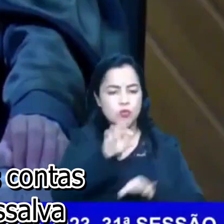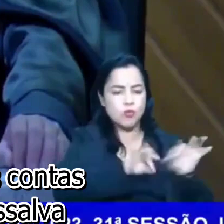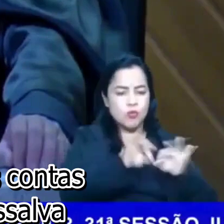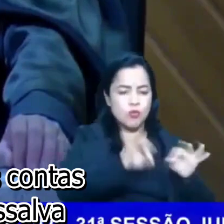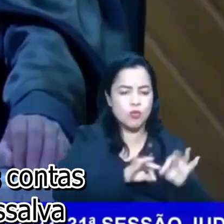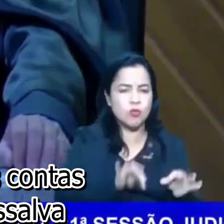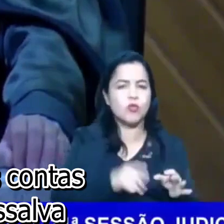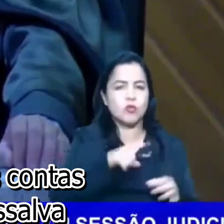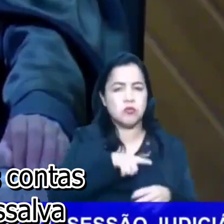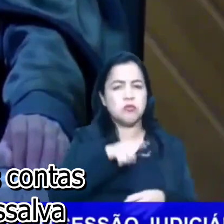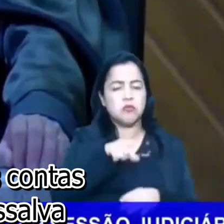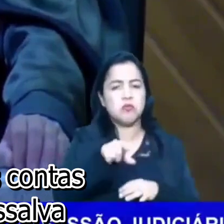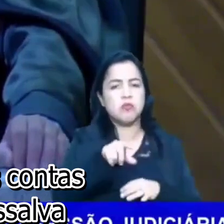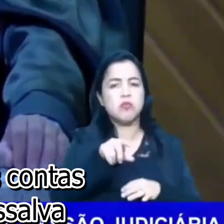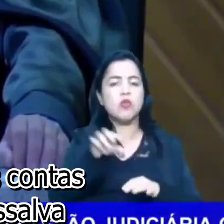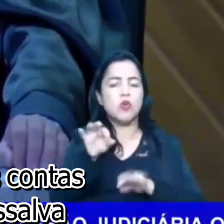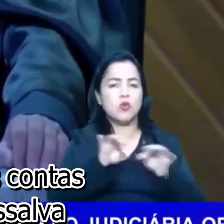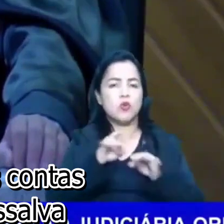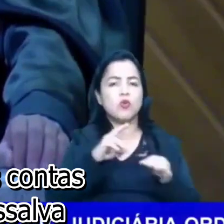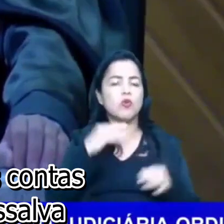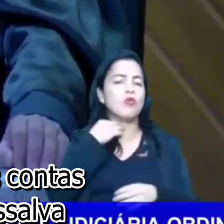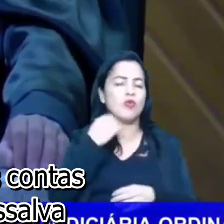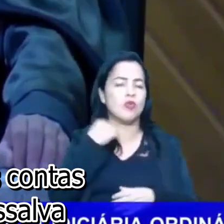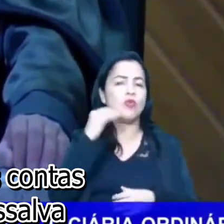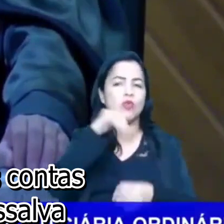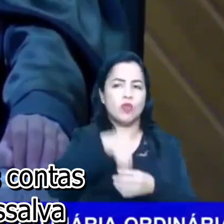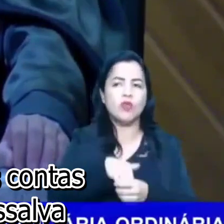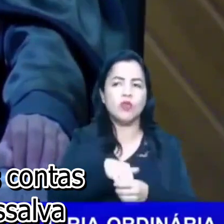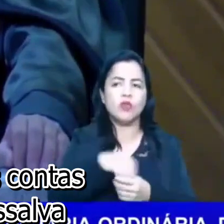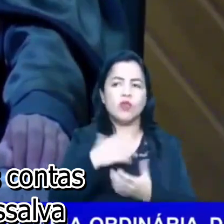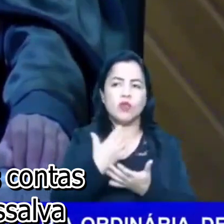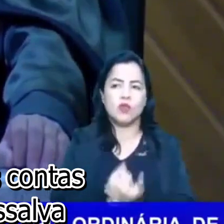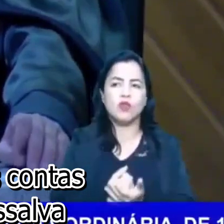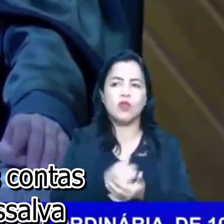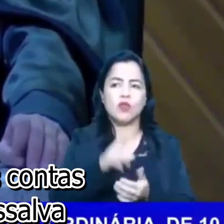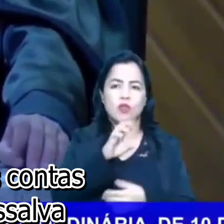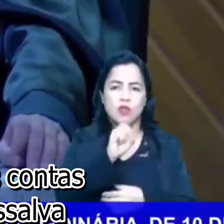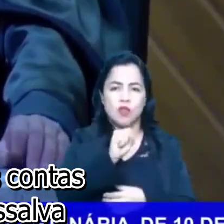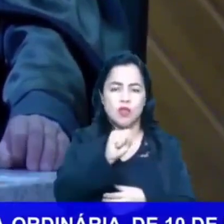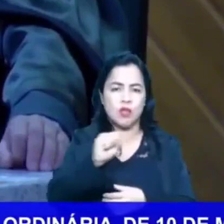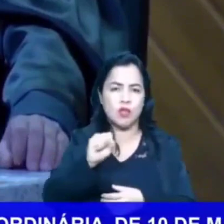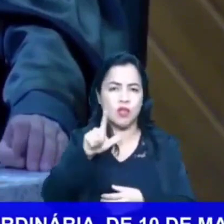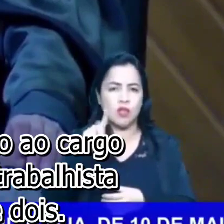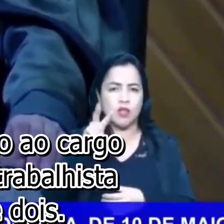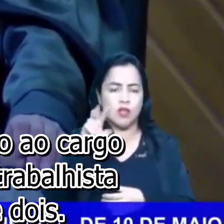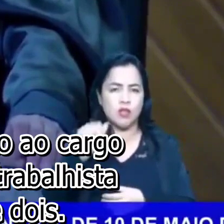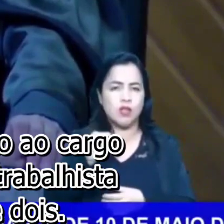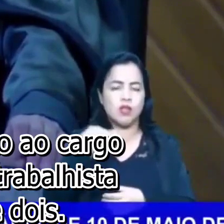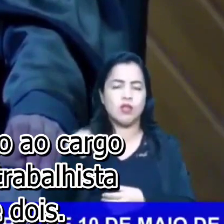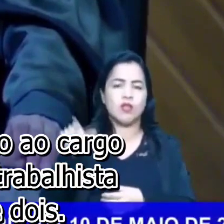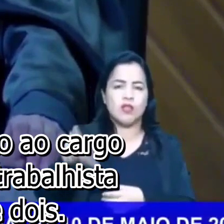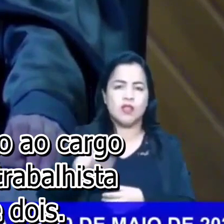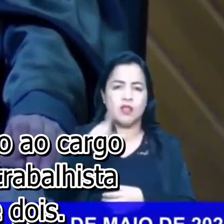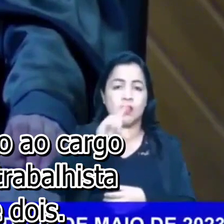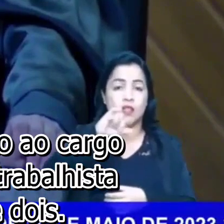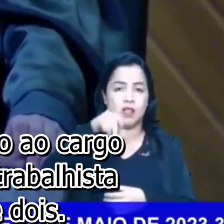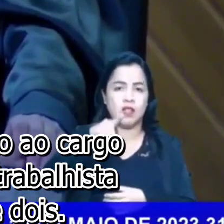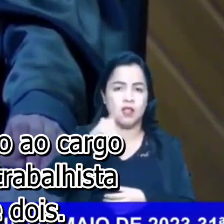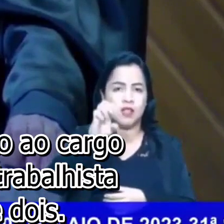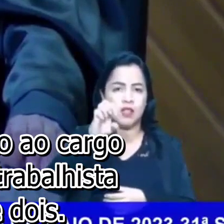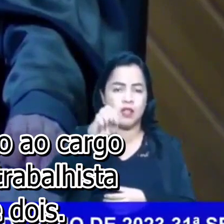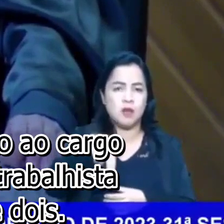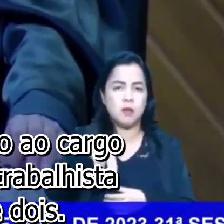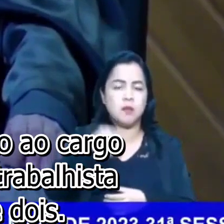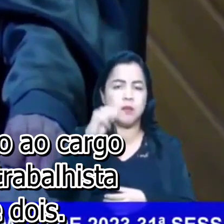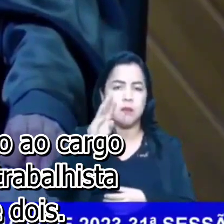relevantes à regularidade das contas e, portanto, eu voto pela aprovação com ressalva das contas de Lindenberg de Souza da Silva, candidato ao cargo